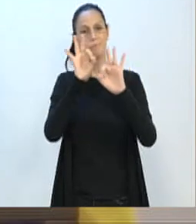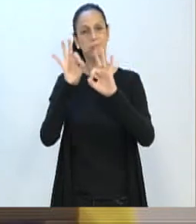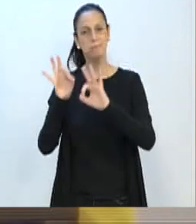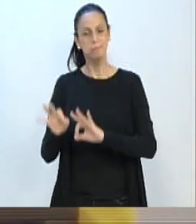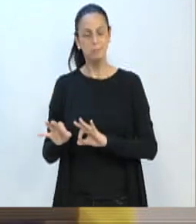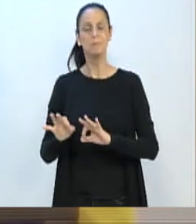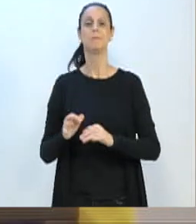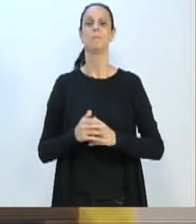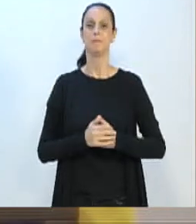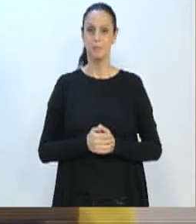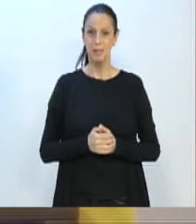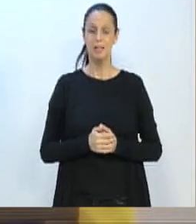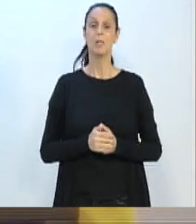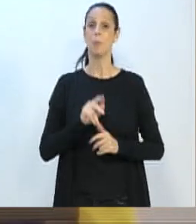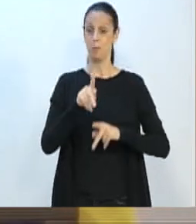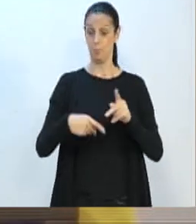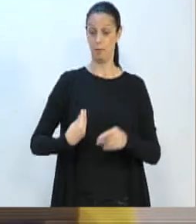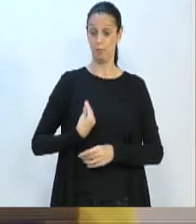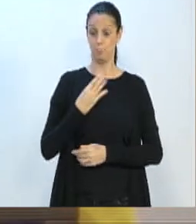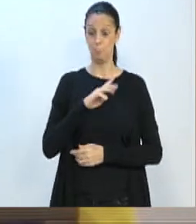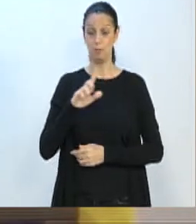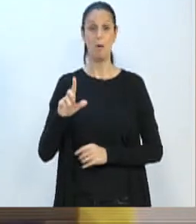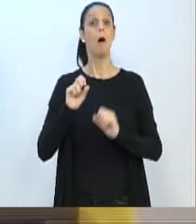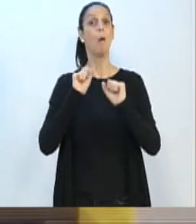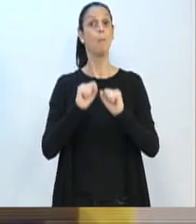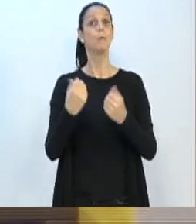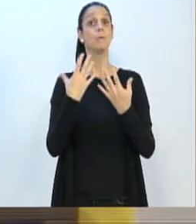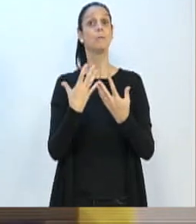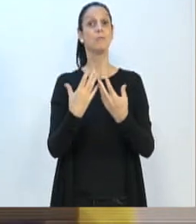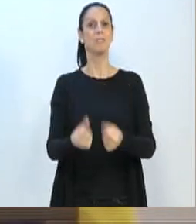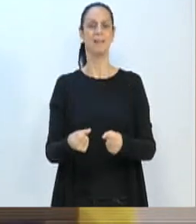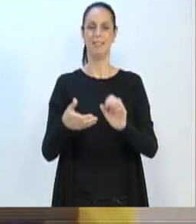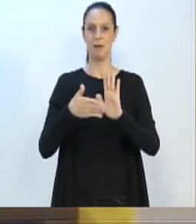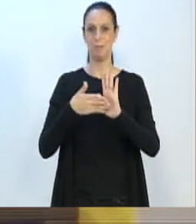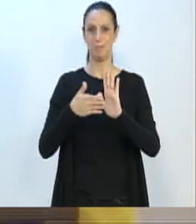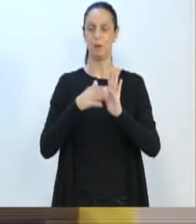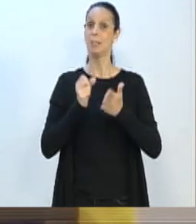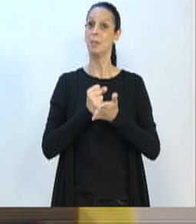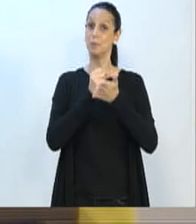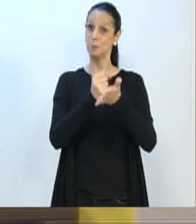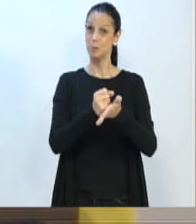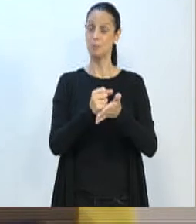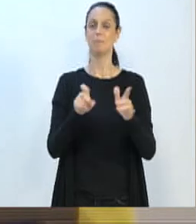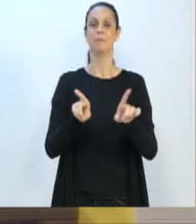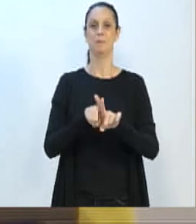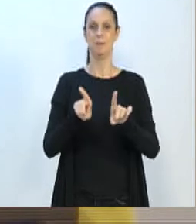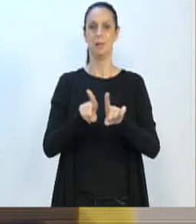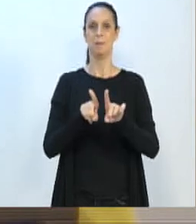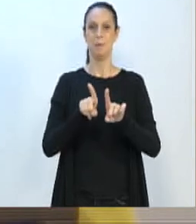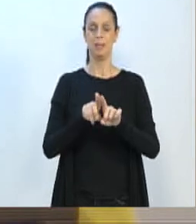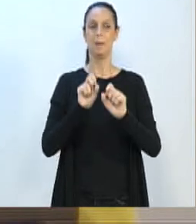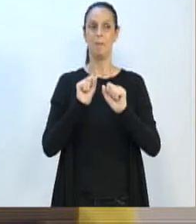ideia, que é o povo lubenauense, possa abraçar essa ideia e colaborarmos para que ela, de alguma forma, venha a se